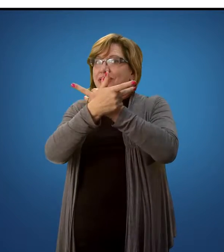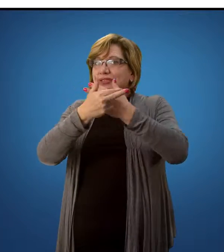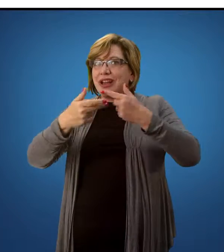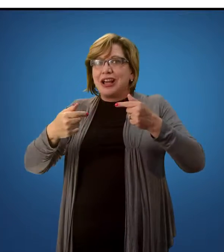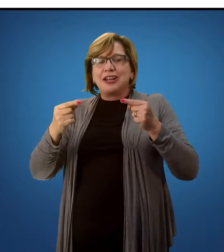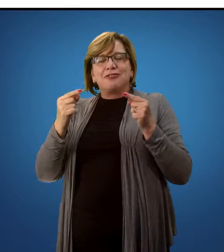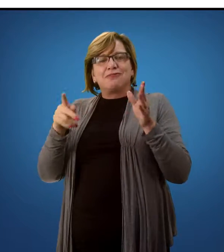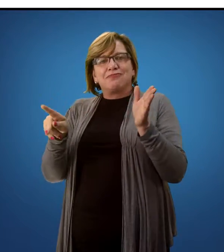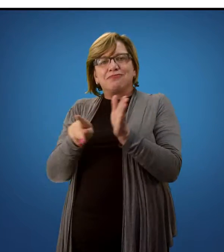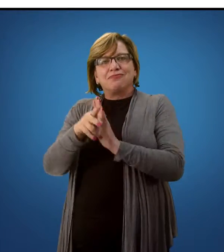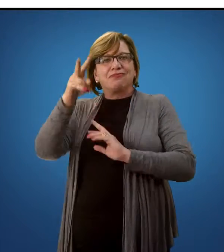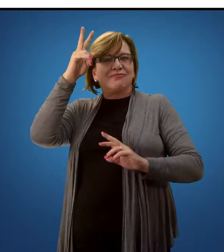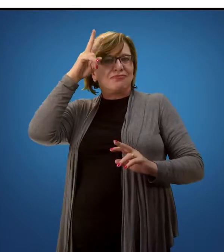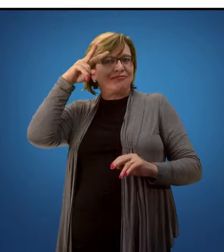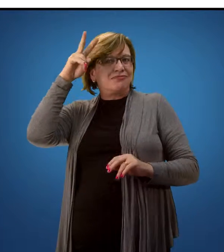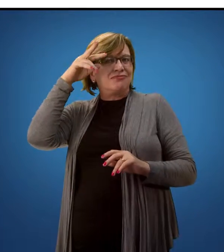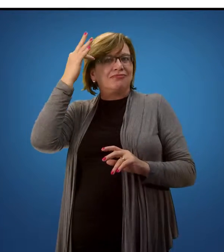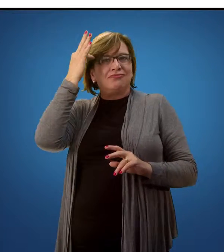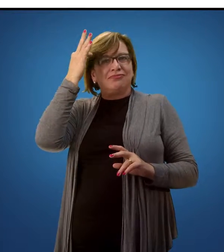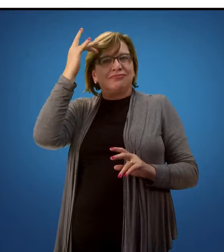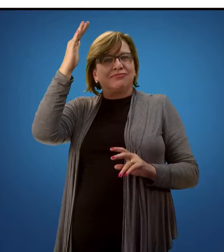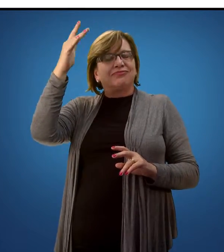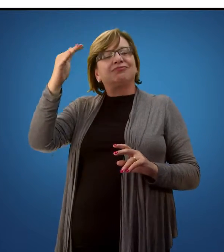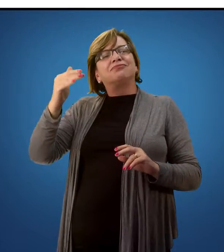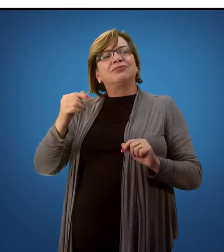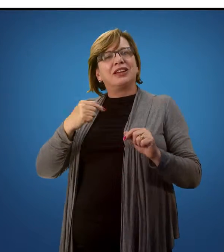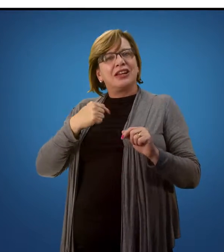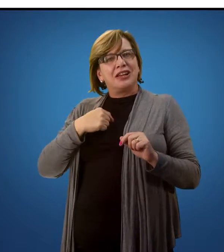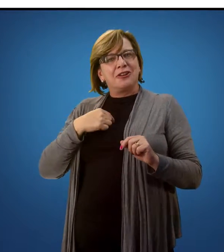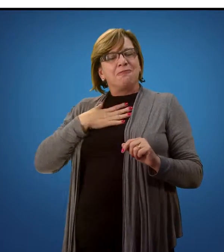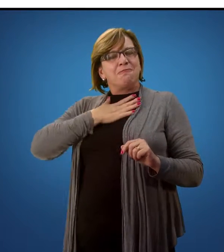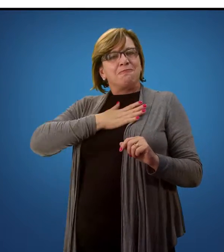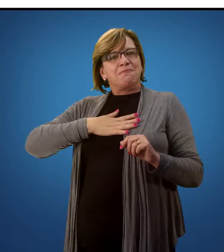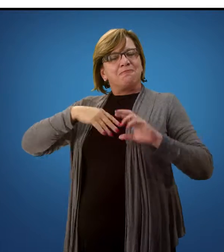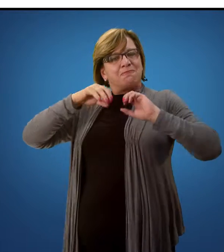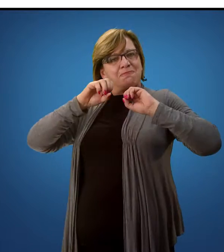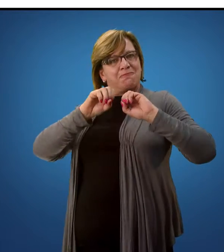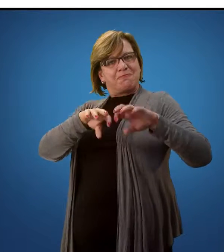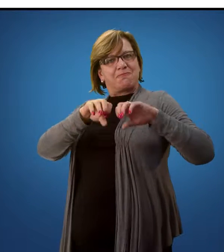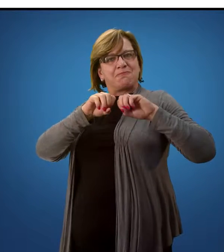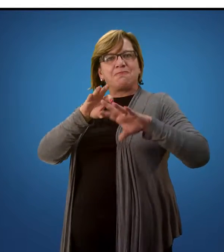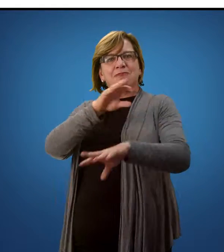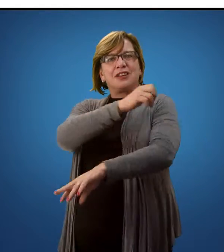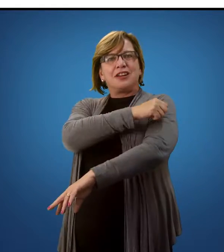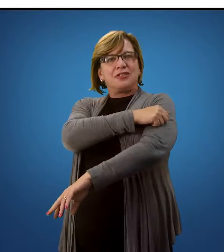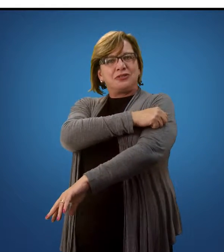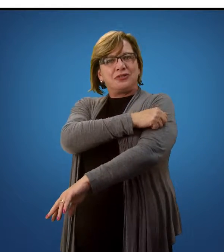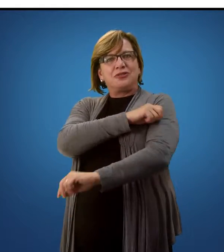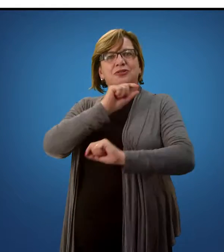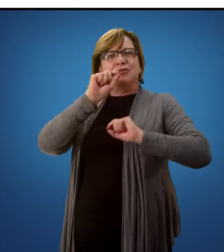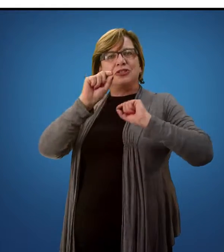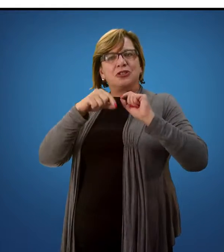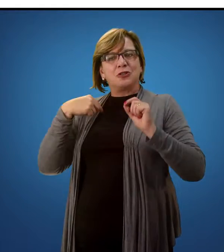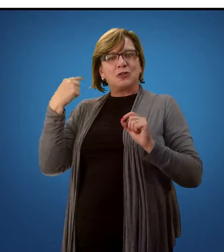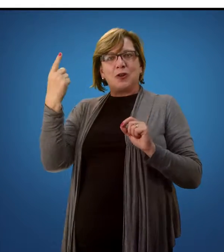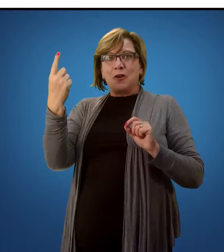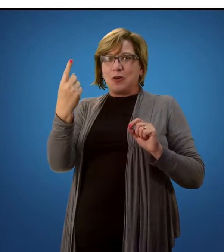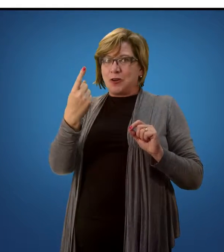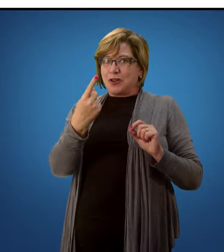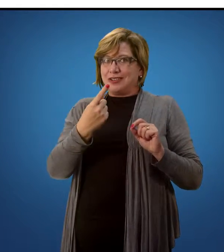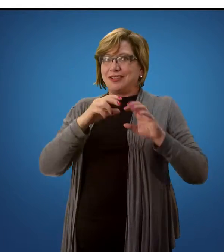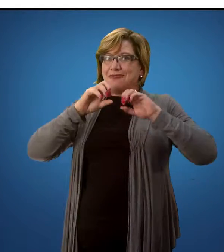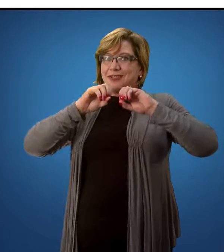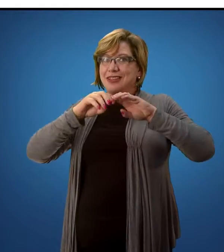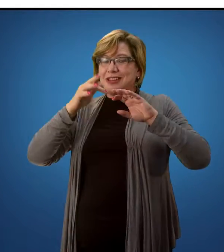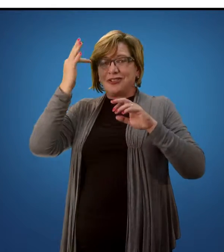história da filosofia então é eu gosto de trabalhar por exemplo com meus alunos a noção de que nós estamos trabalhando a filosofia